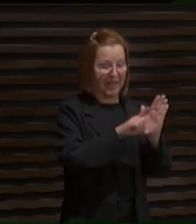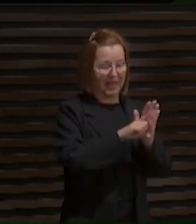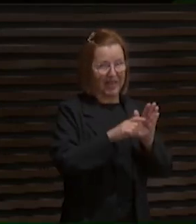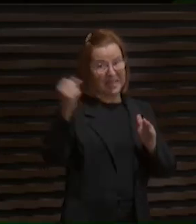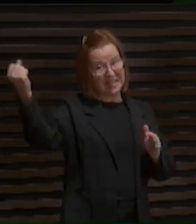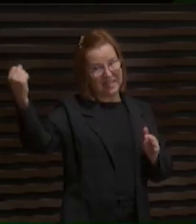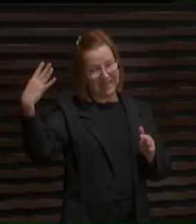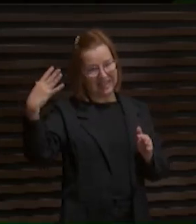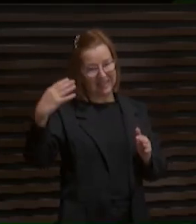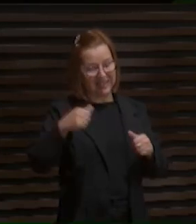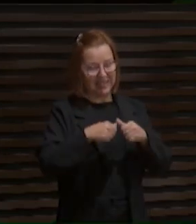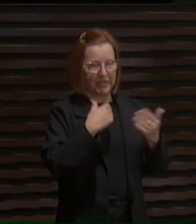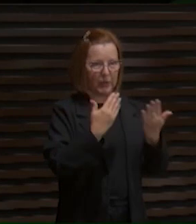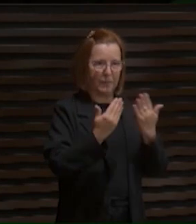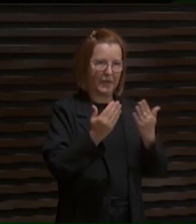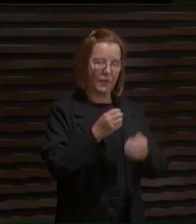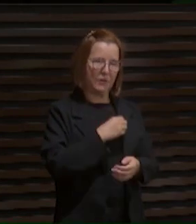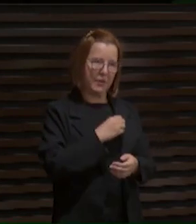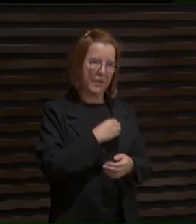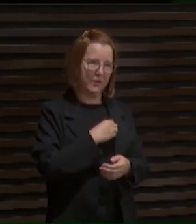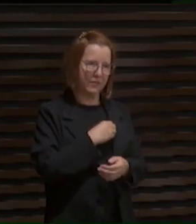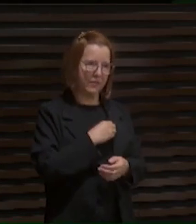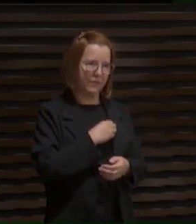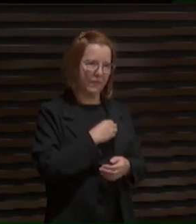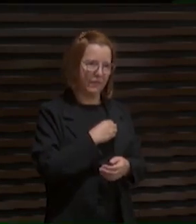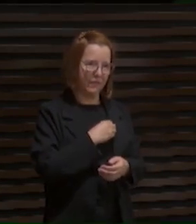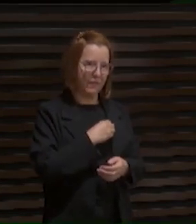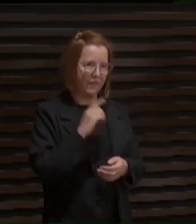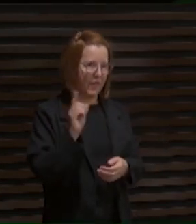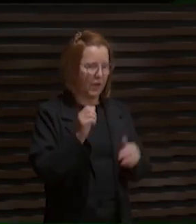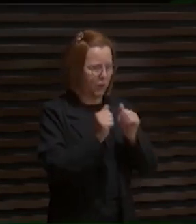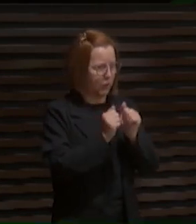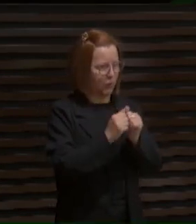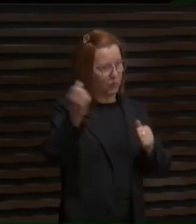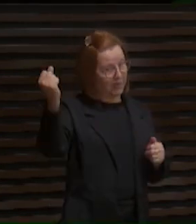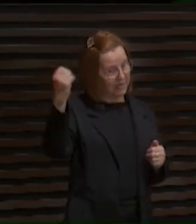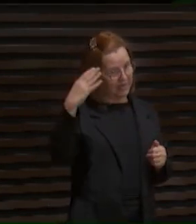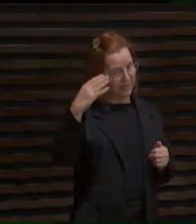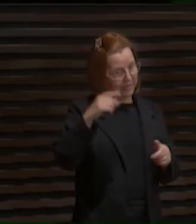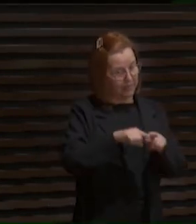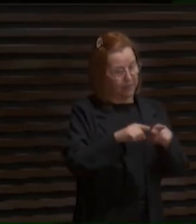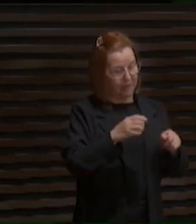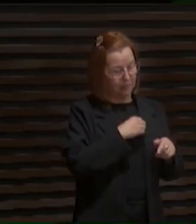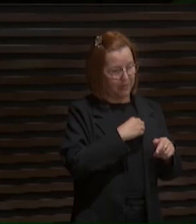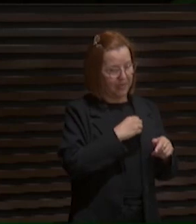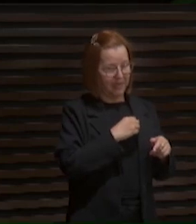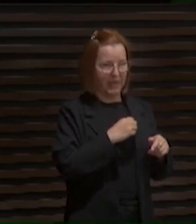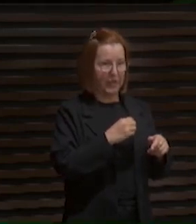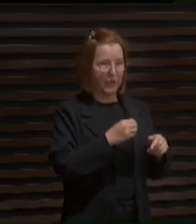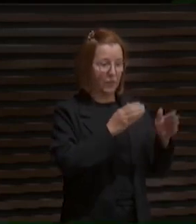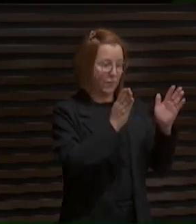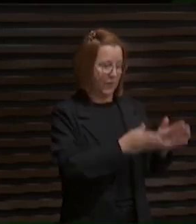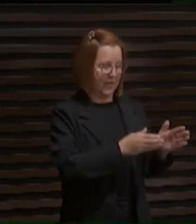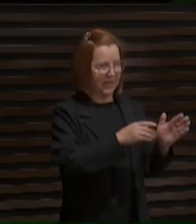Nessa comparação, o pecado não está do mesmo lado da graça, mas da lei. O pecado e a lei estão do